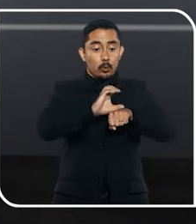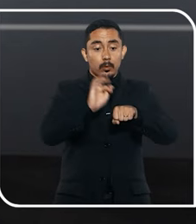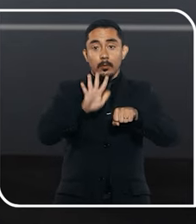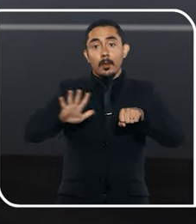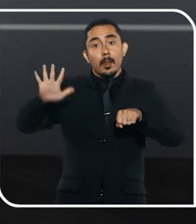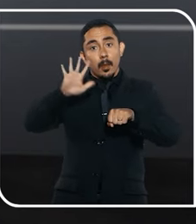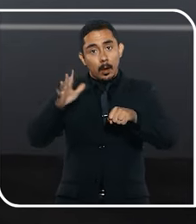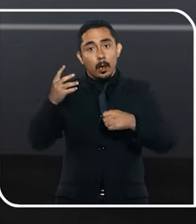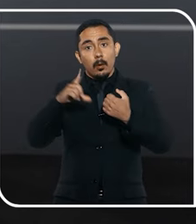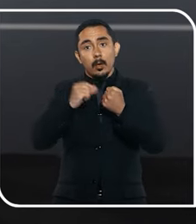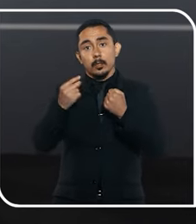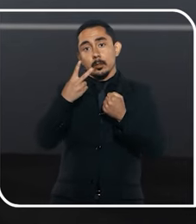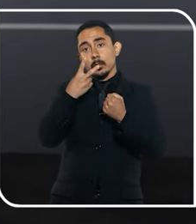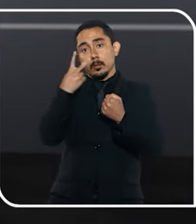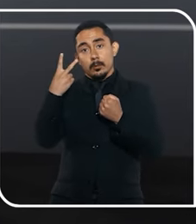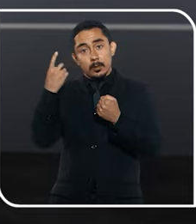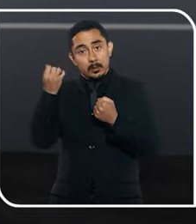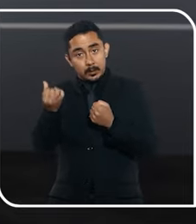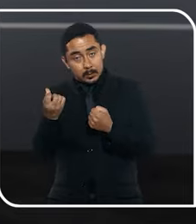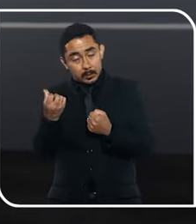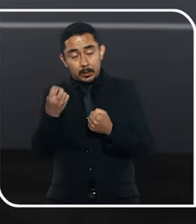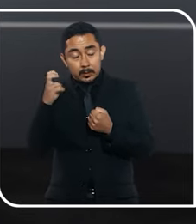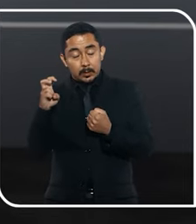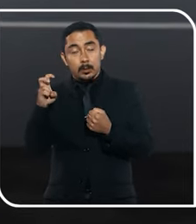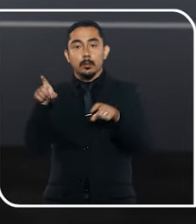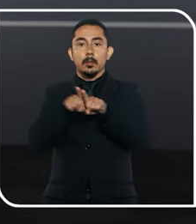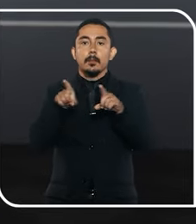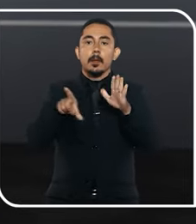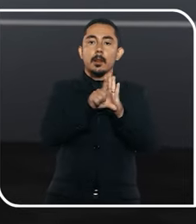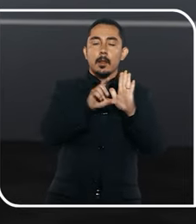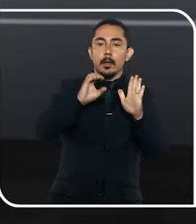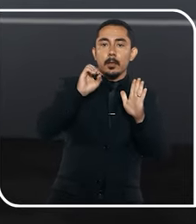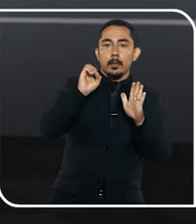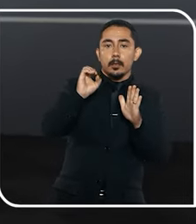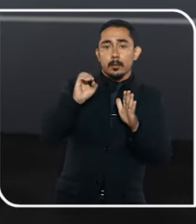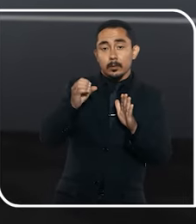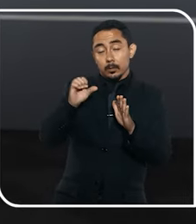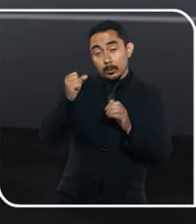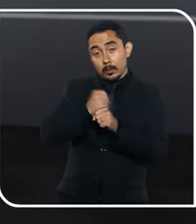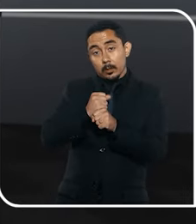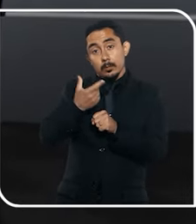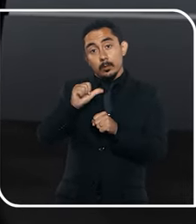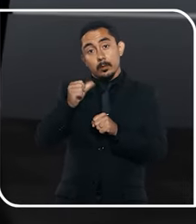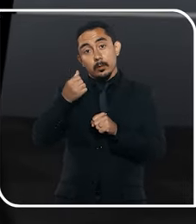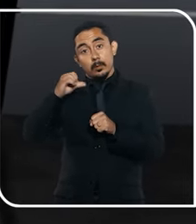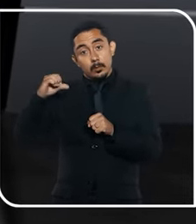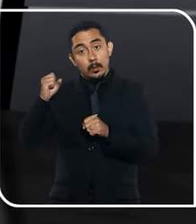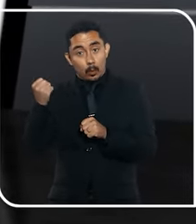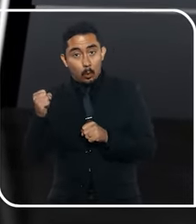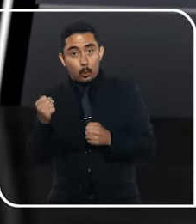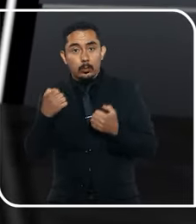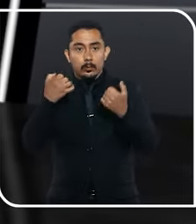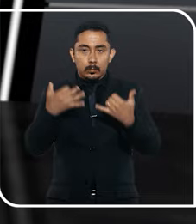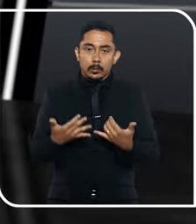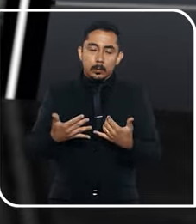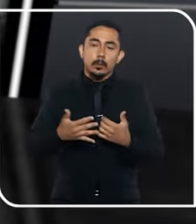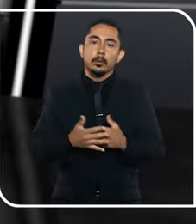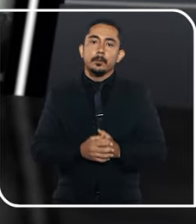Federal, né, o artigo 225, Lei 9605 de 98, né, dos crimes ambientais. Então, era